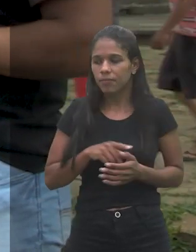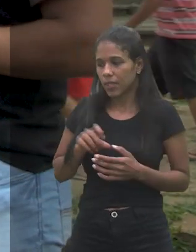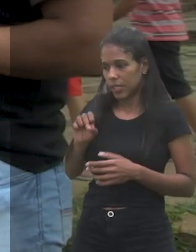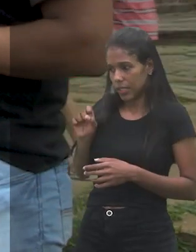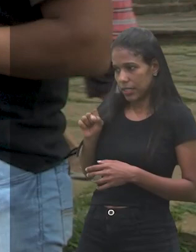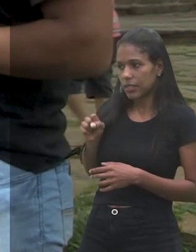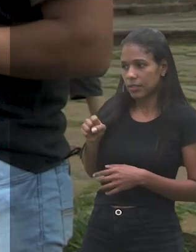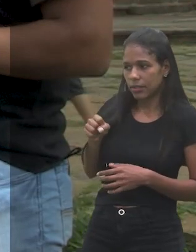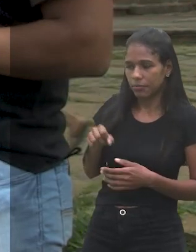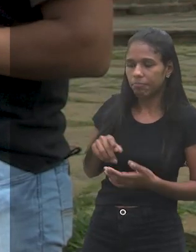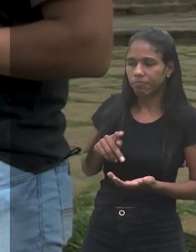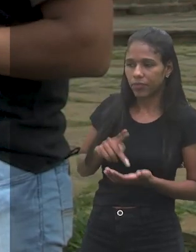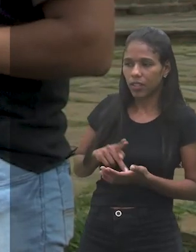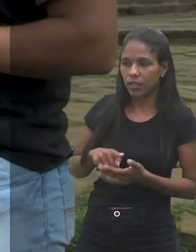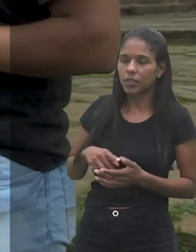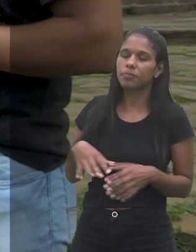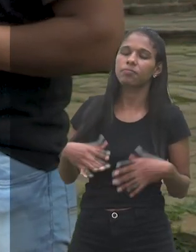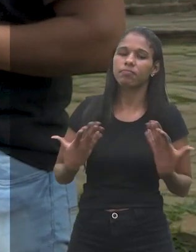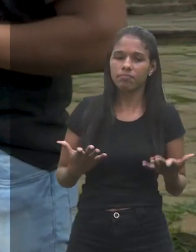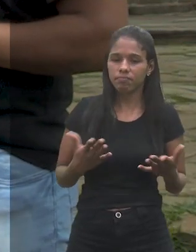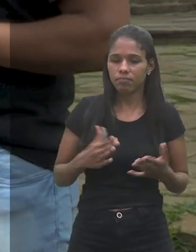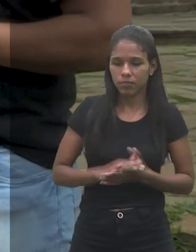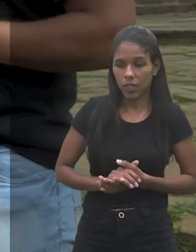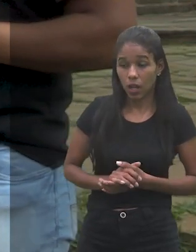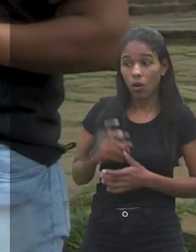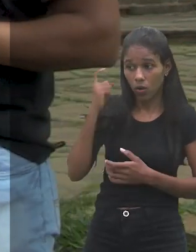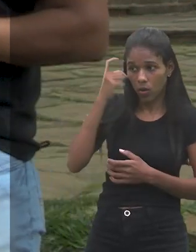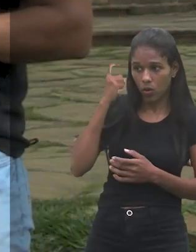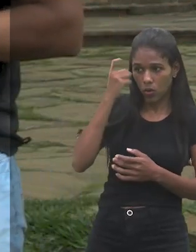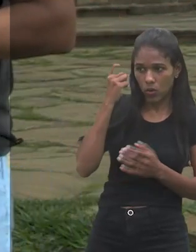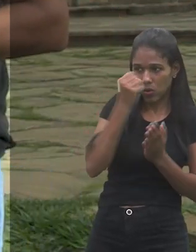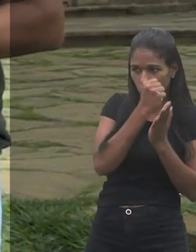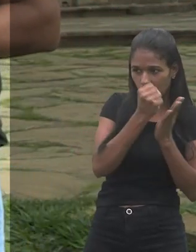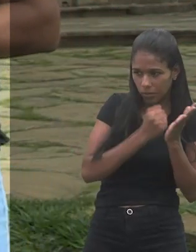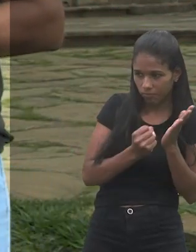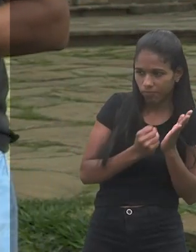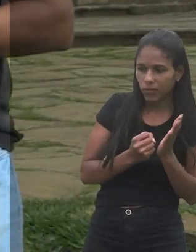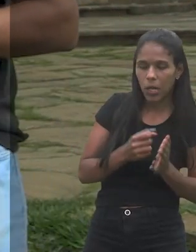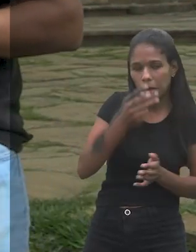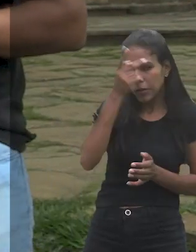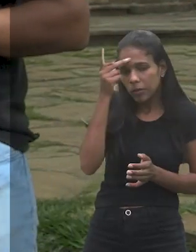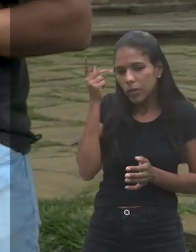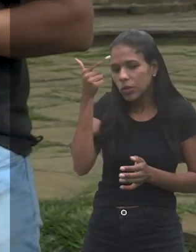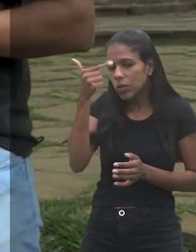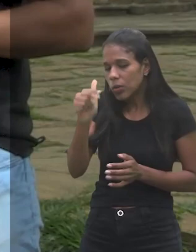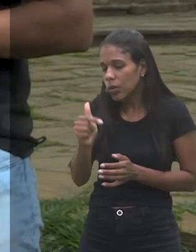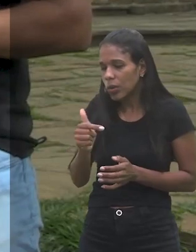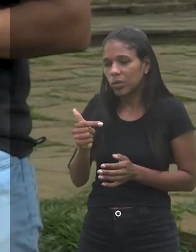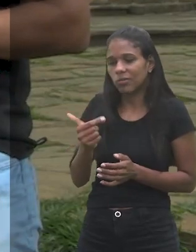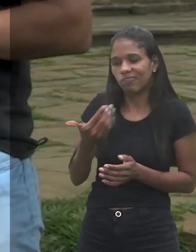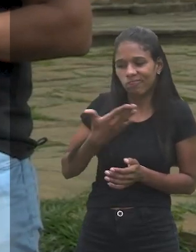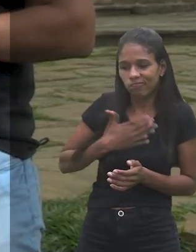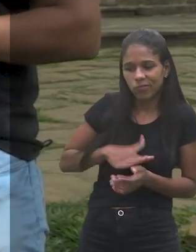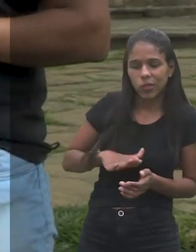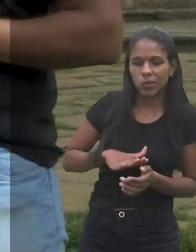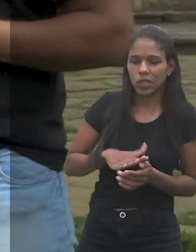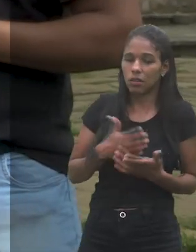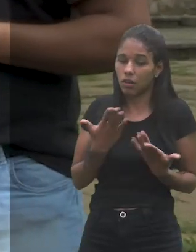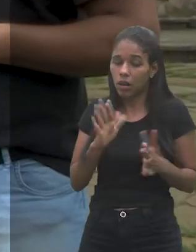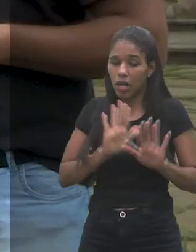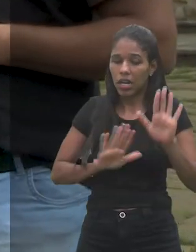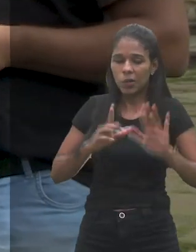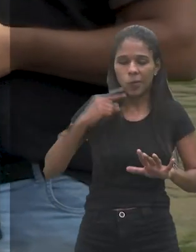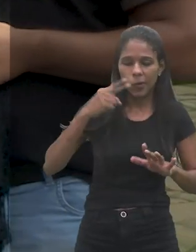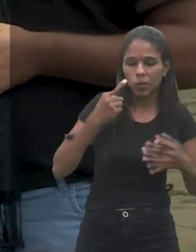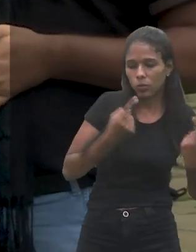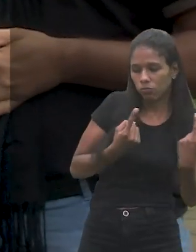trabalho. Quando ele não gostava da pessoa, que pegava no pé dele, por trabalho, por ser uma pessoa de cor, o pai dele era